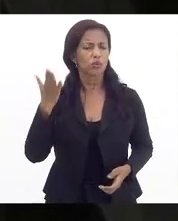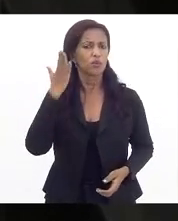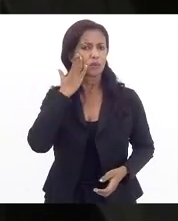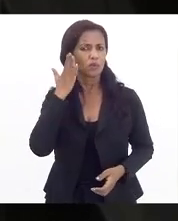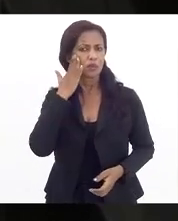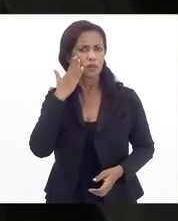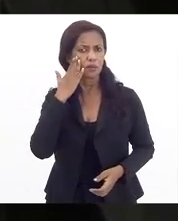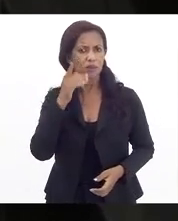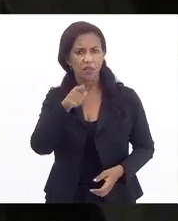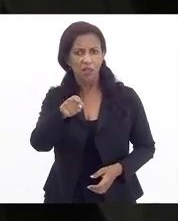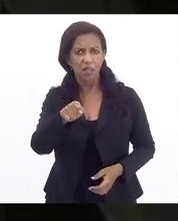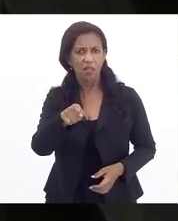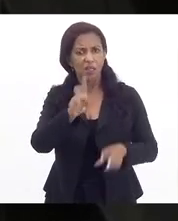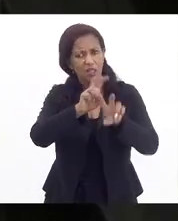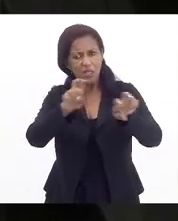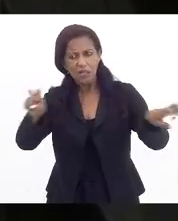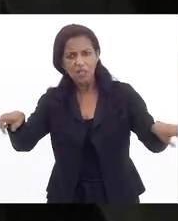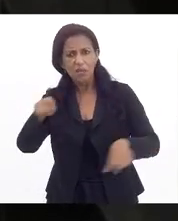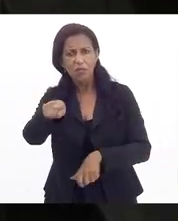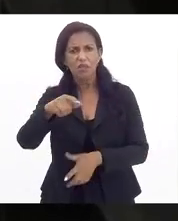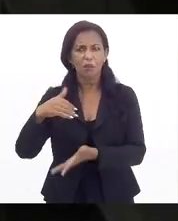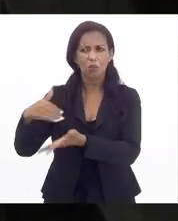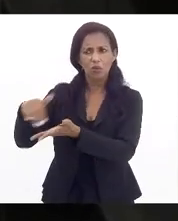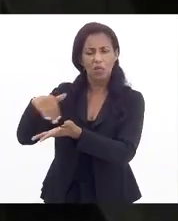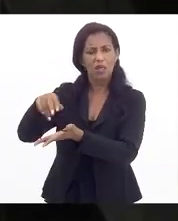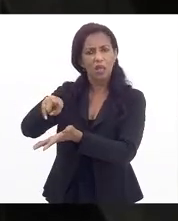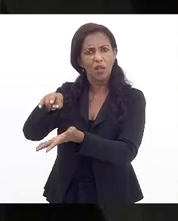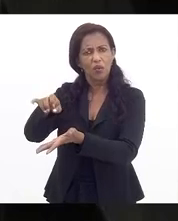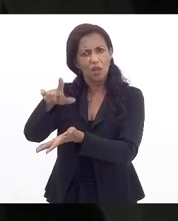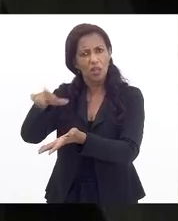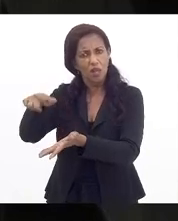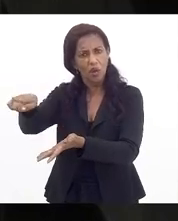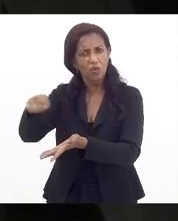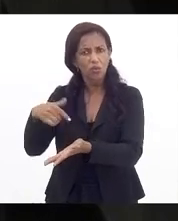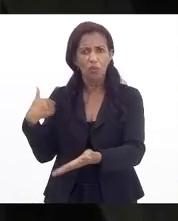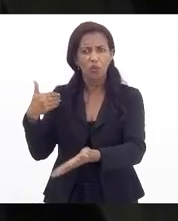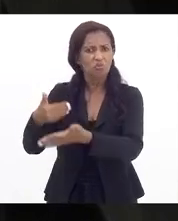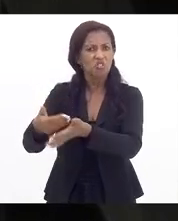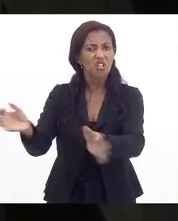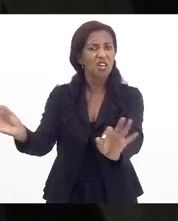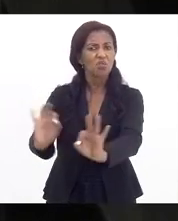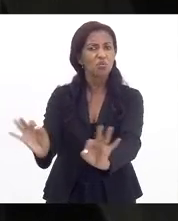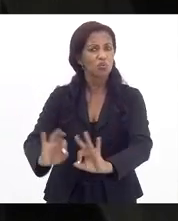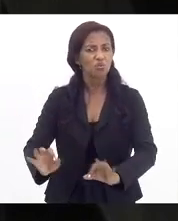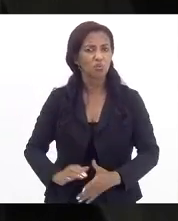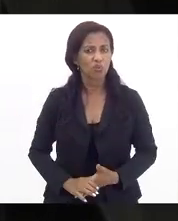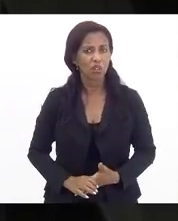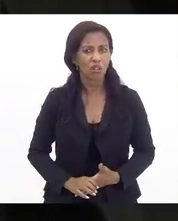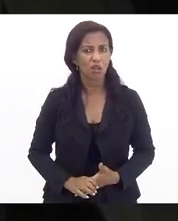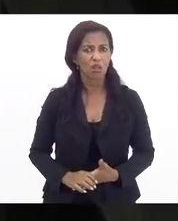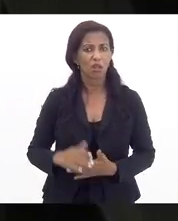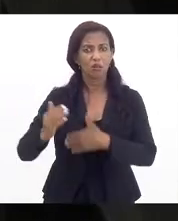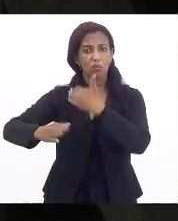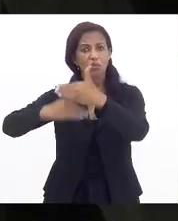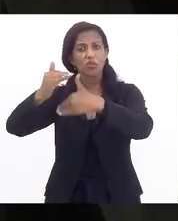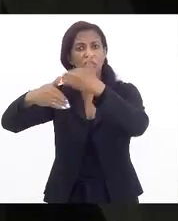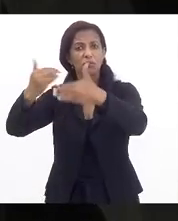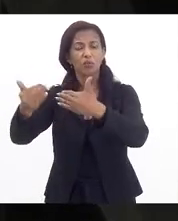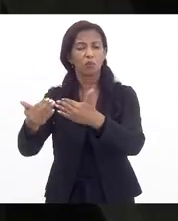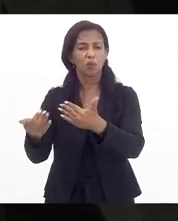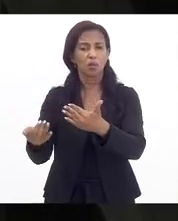e Nesta mesma talvez que mais saiba seja o secretário Nelson Rocha que nós Não chegaremos a nenhum lugar em matéria de desenvolvimento